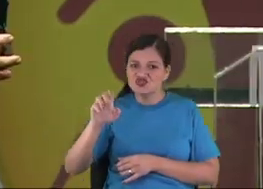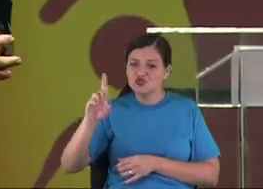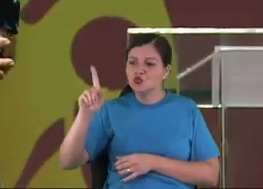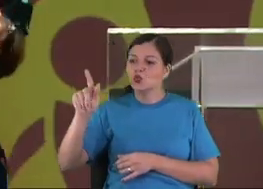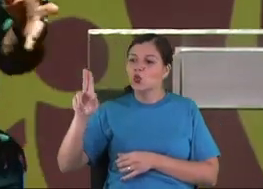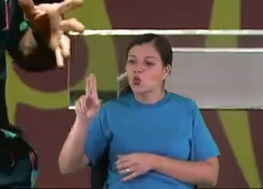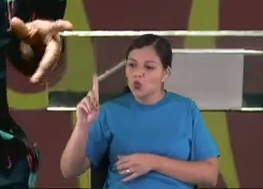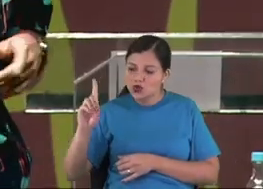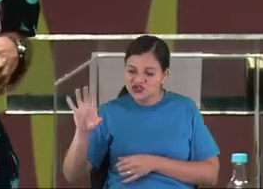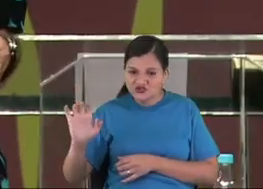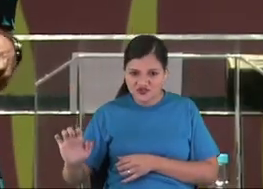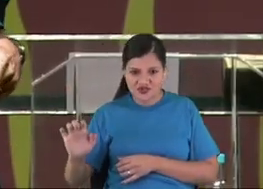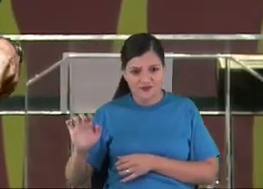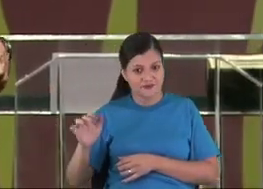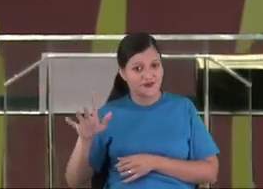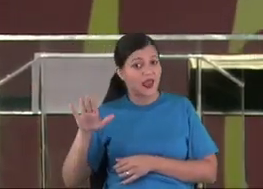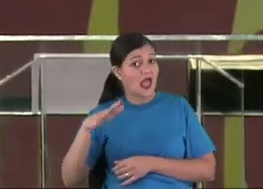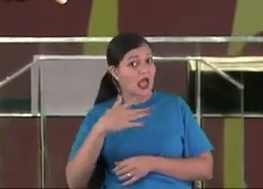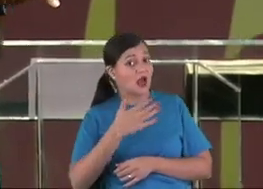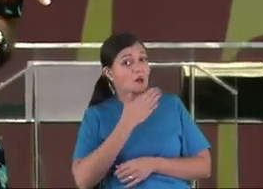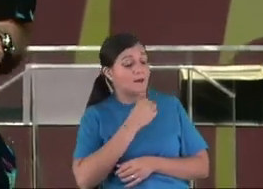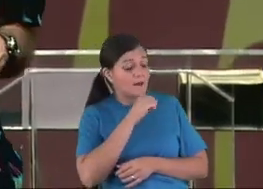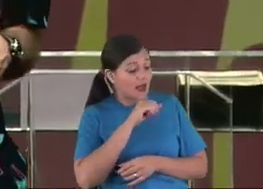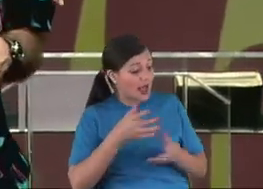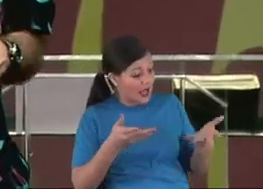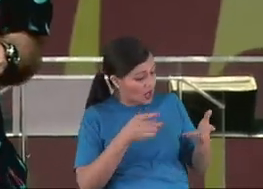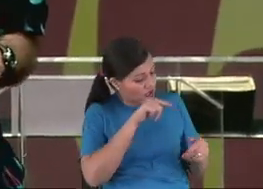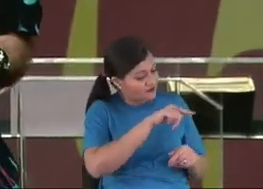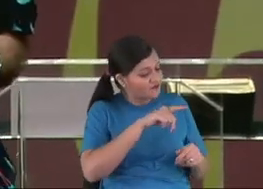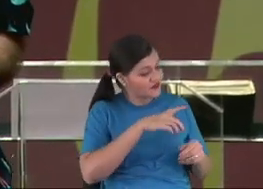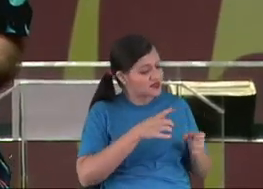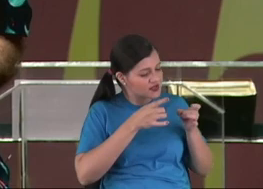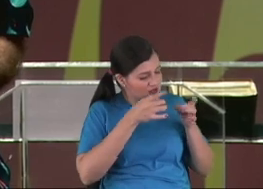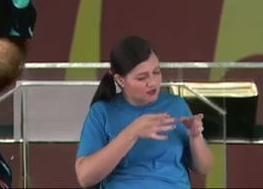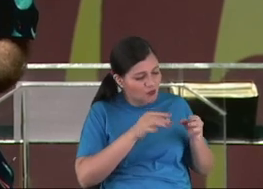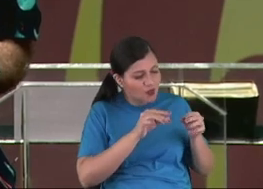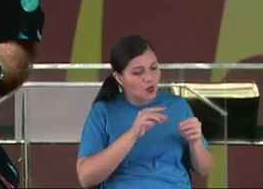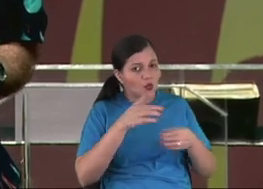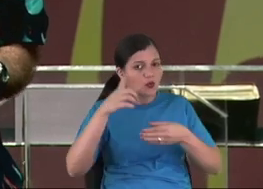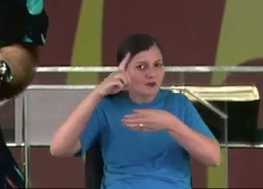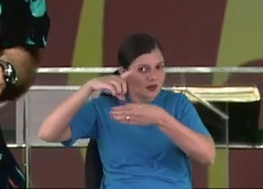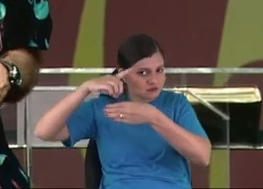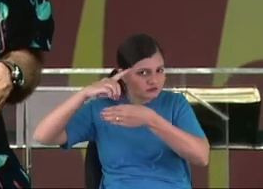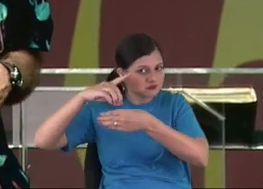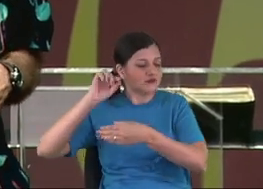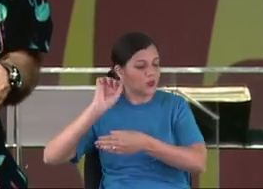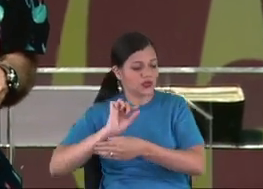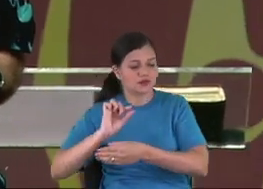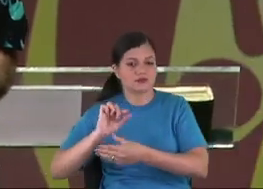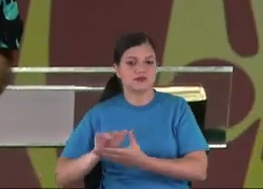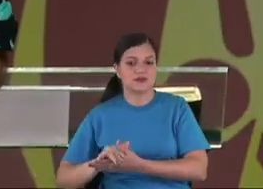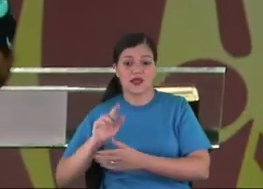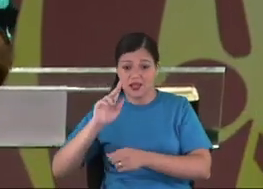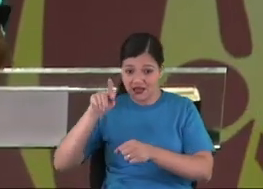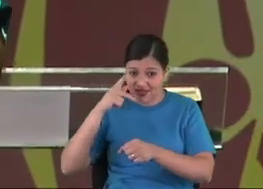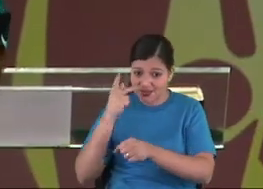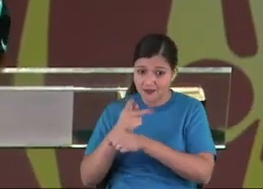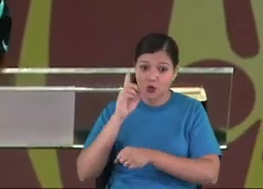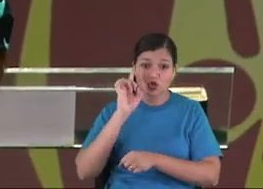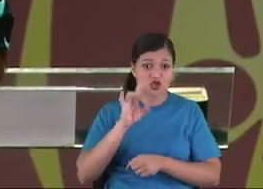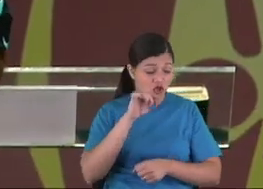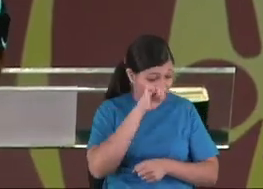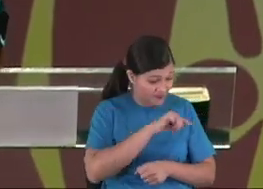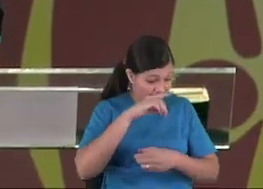rendazinha. Aí meu pai já dizia, agora você tem que dar da sua parte, uma parte minha, uma parte sua. E depois, só da tua parte.